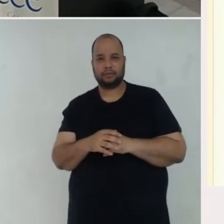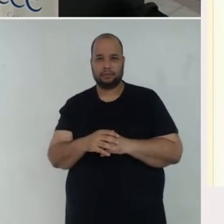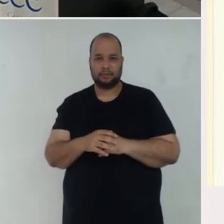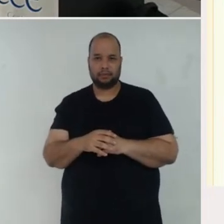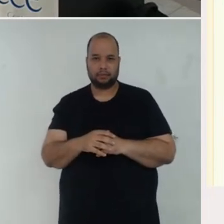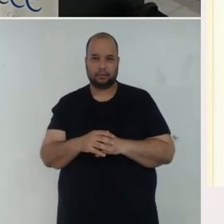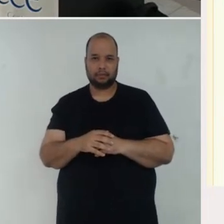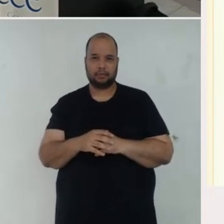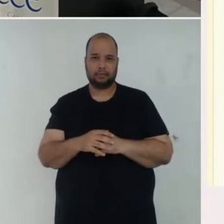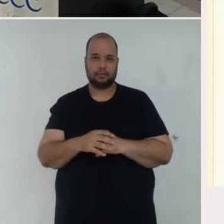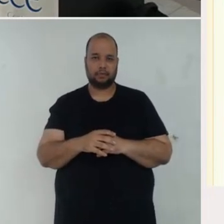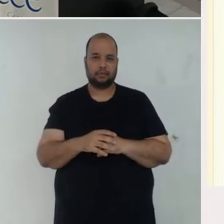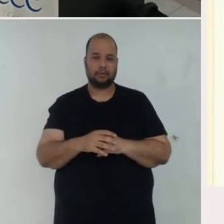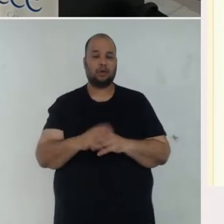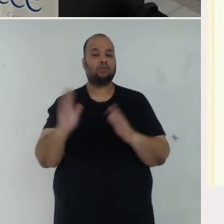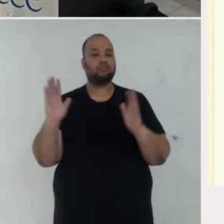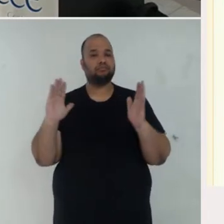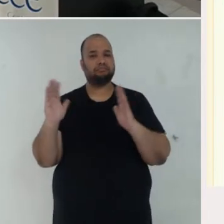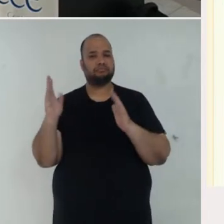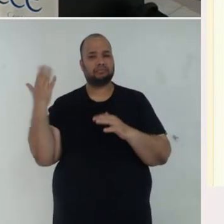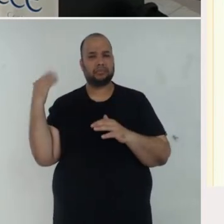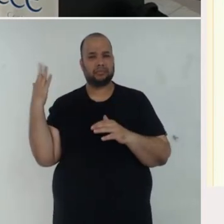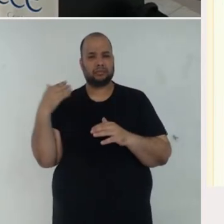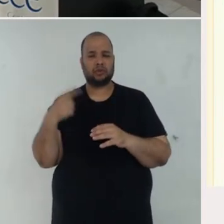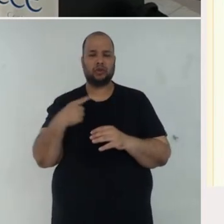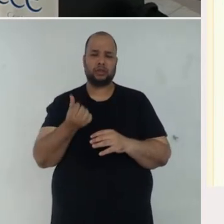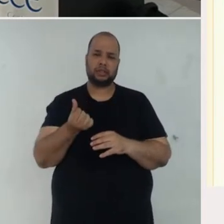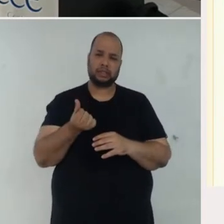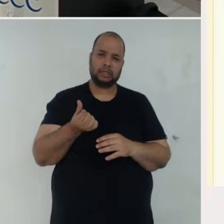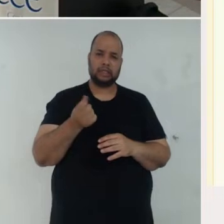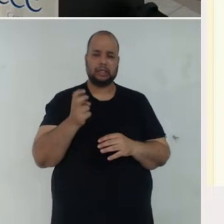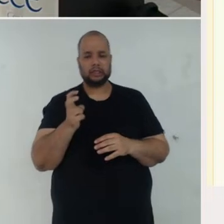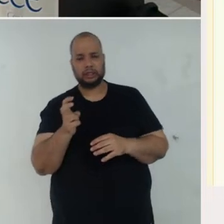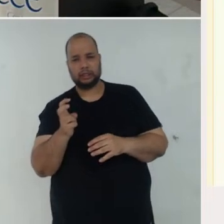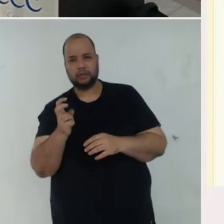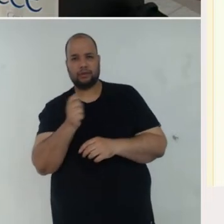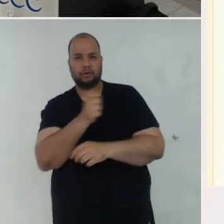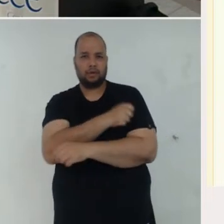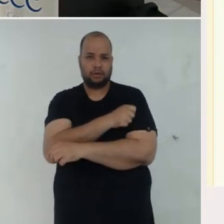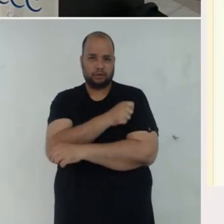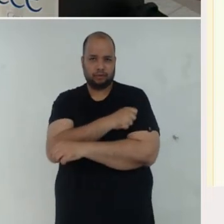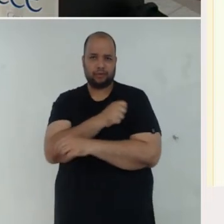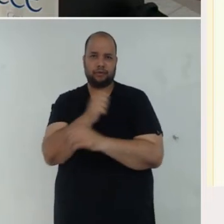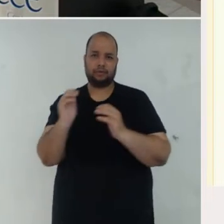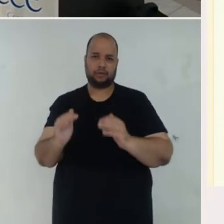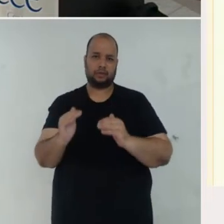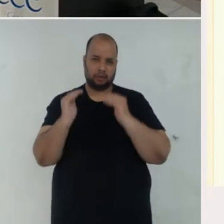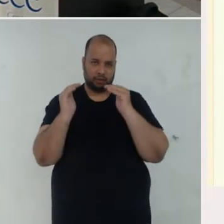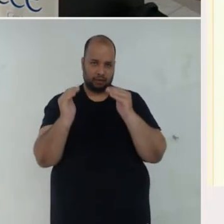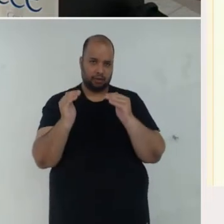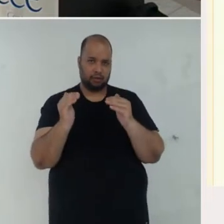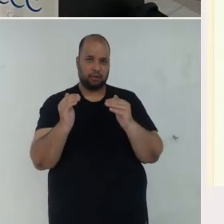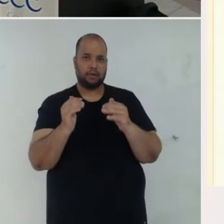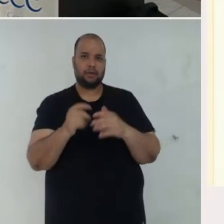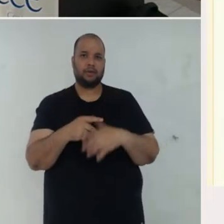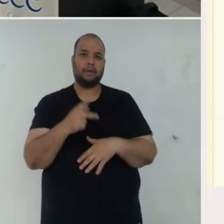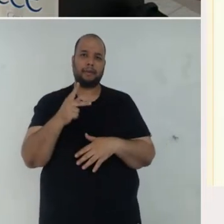Na época nós éramos cinco ou seis estudantes de graduação, né, que éramos PIBIC.